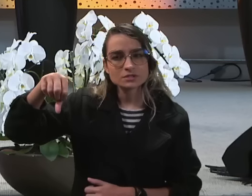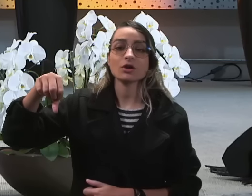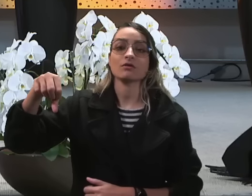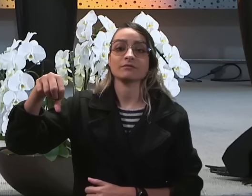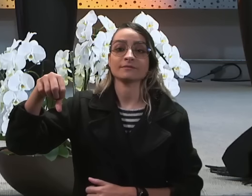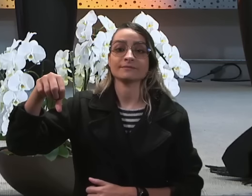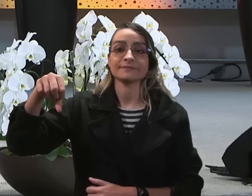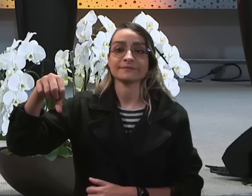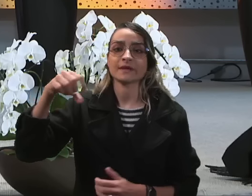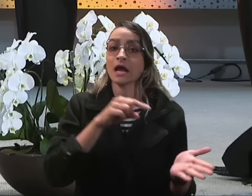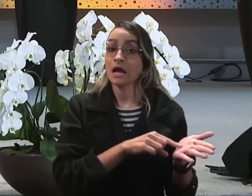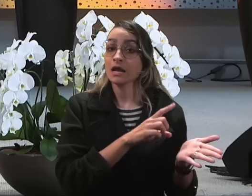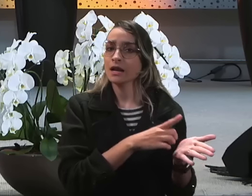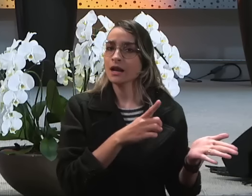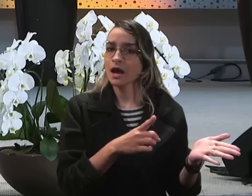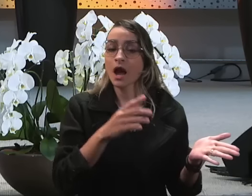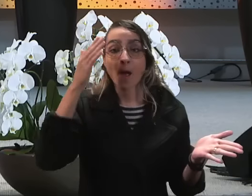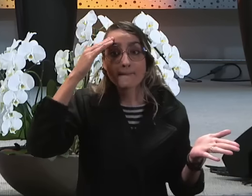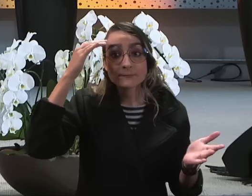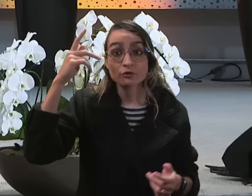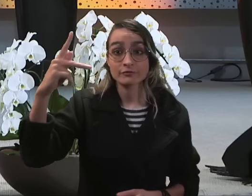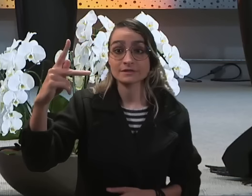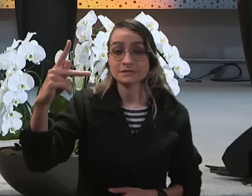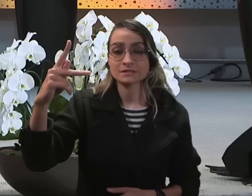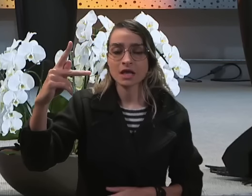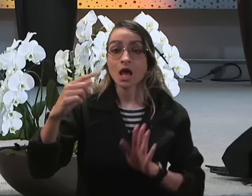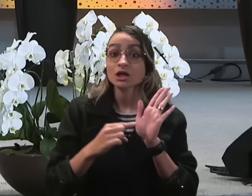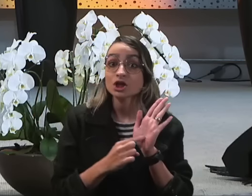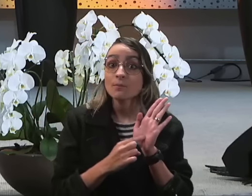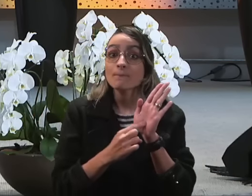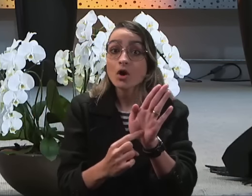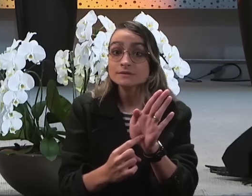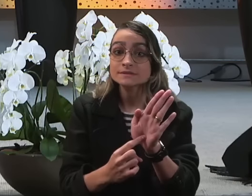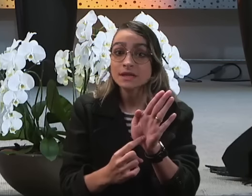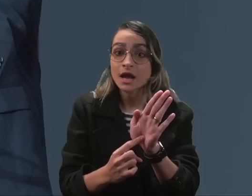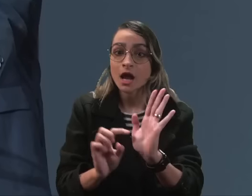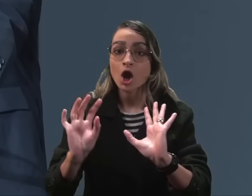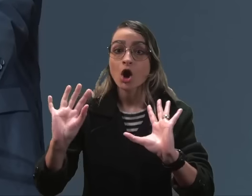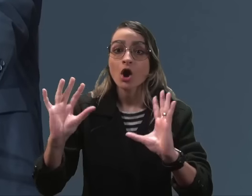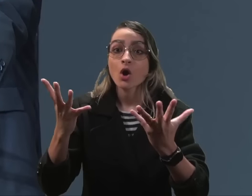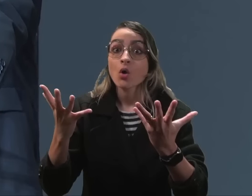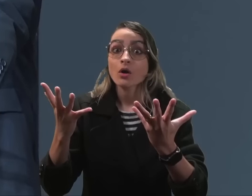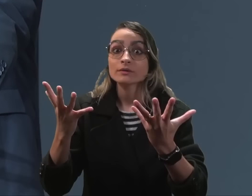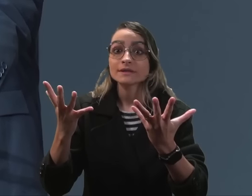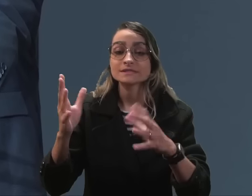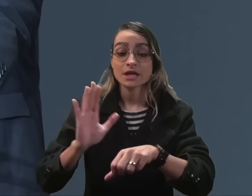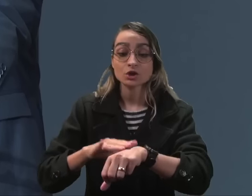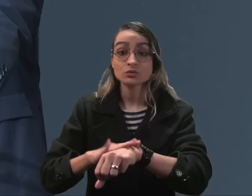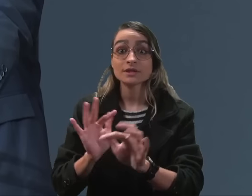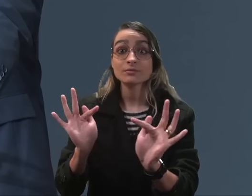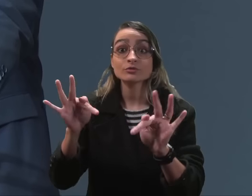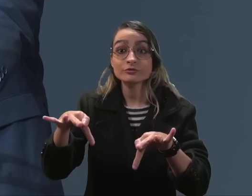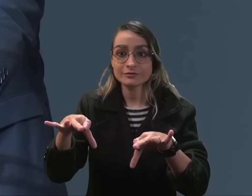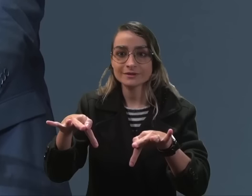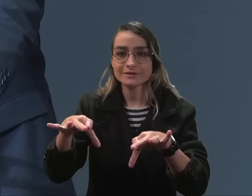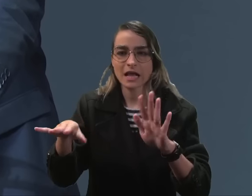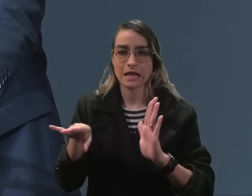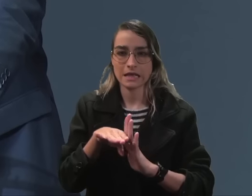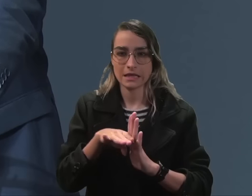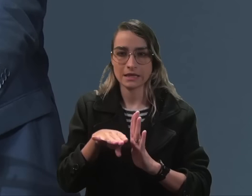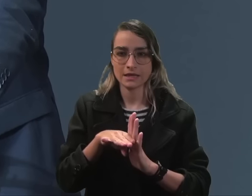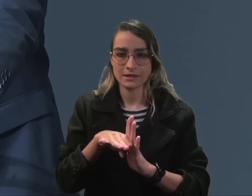que já iniciou-se em 1798 e também a profecia das 2300